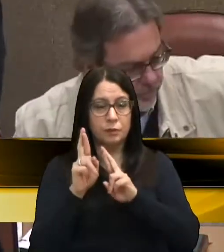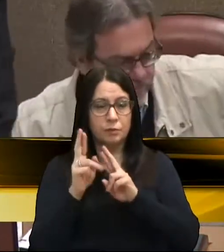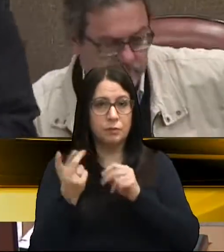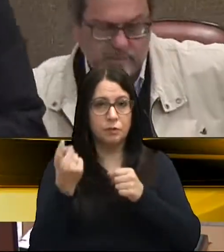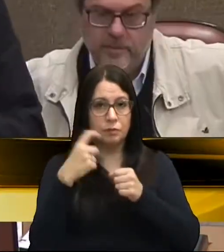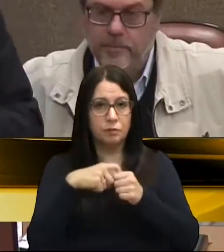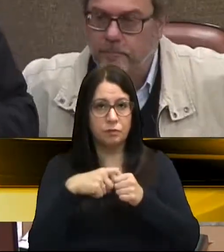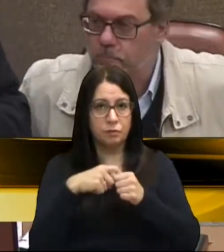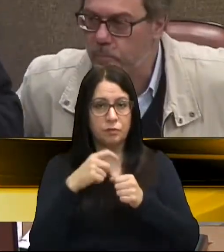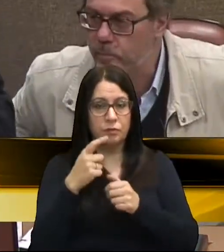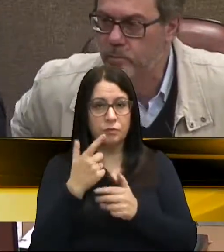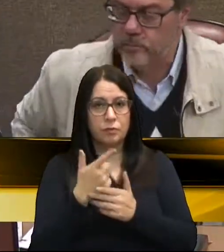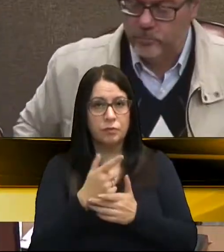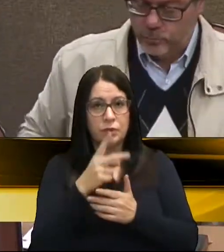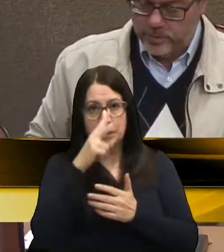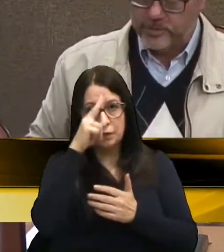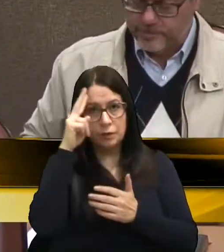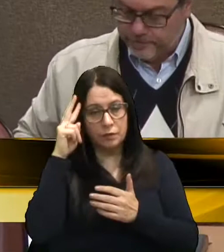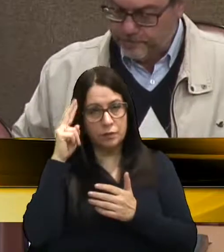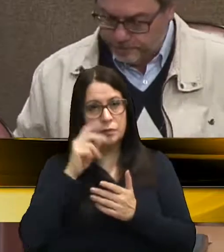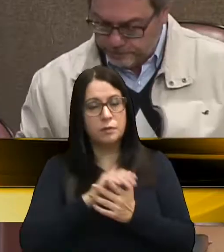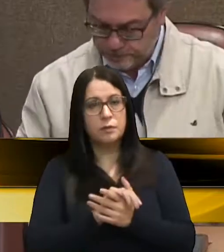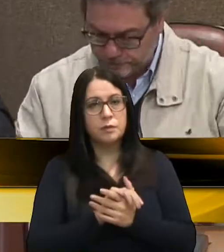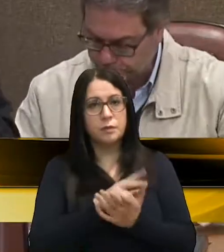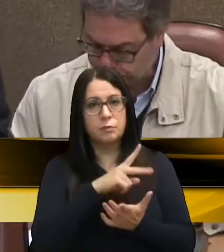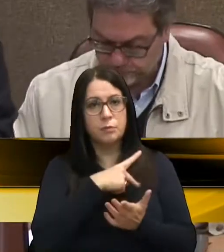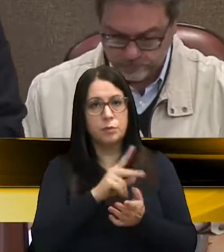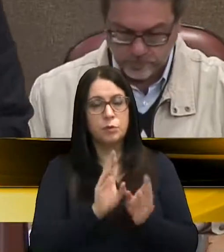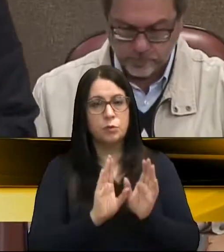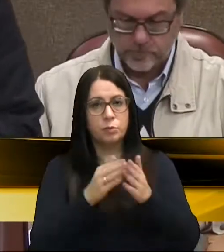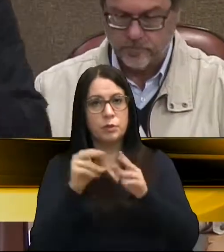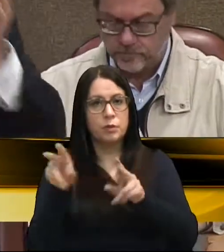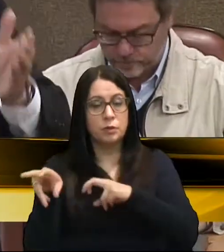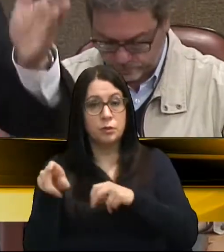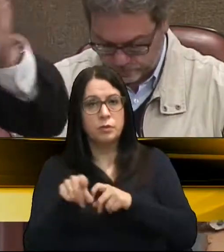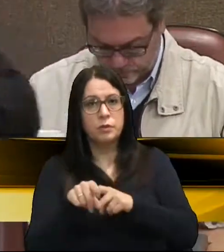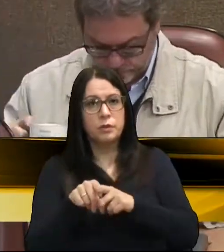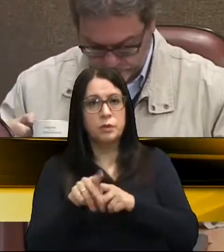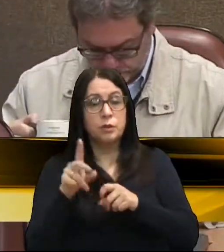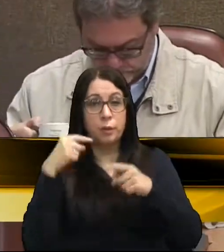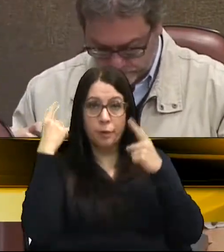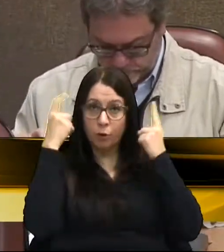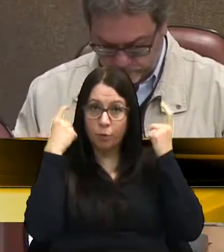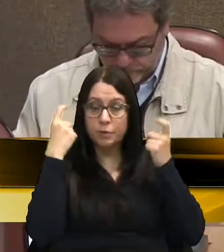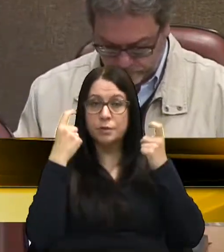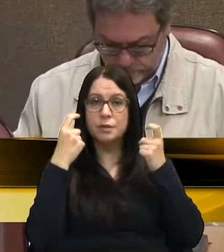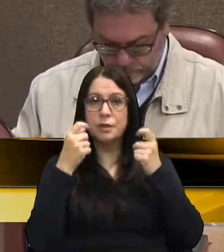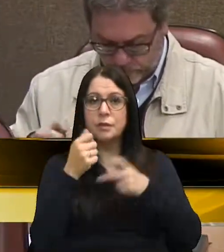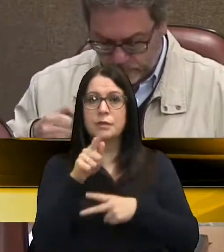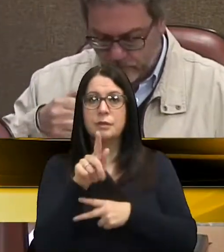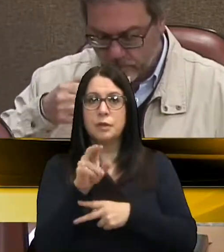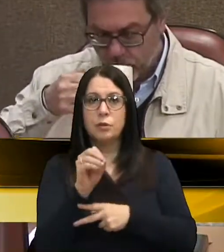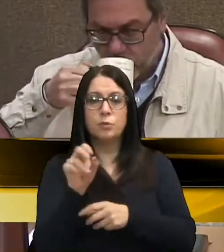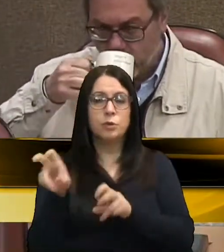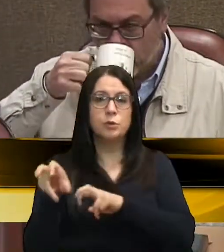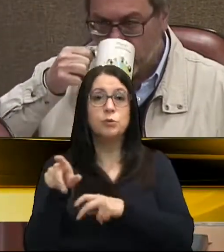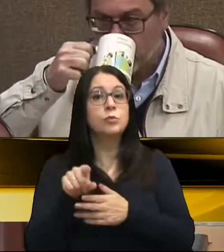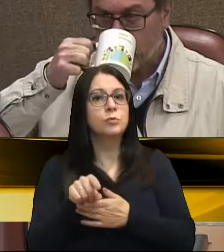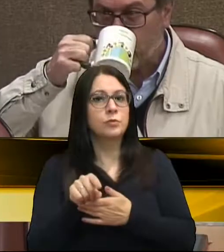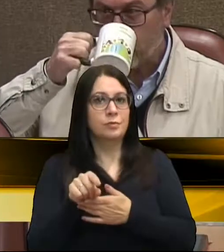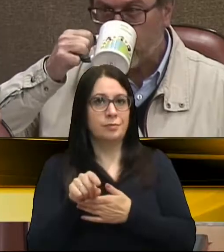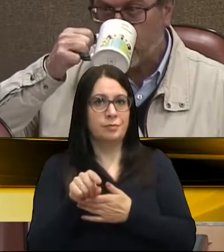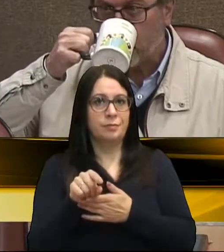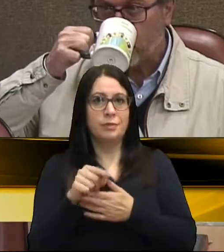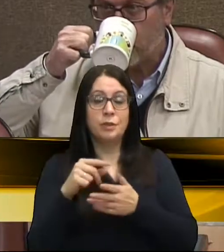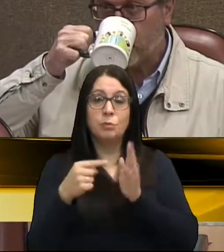restabeleça, vereador Velocino Ex, presidente da Comissão de Agricultura, a nossa preocupação com as agroindústrias, presidente. As